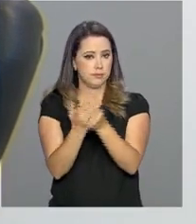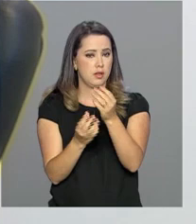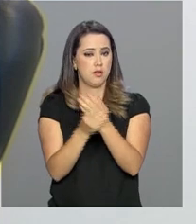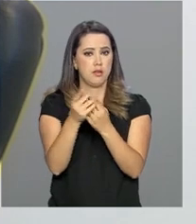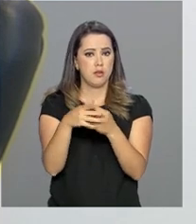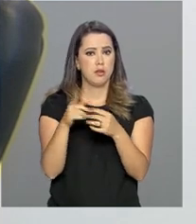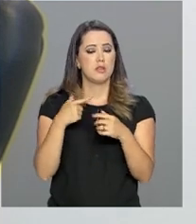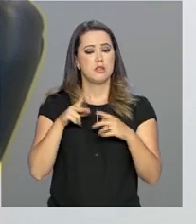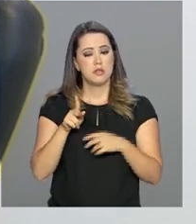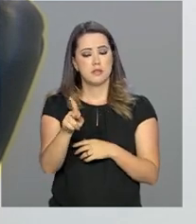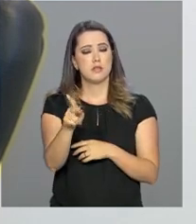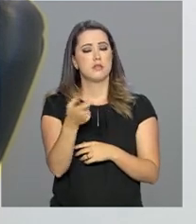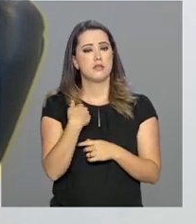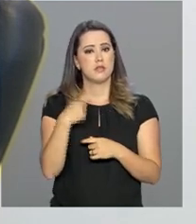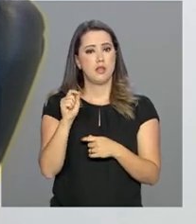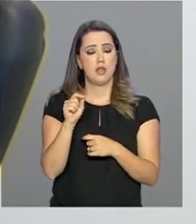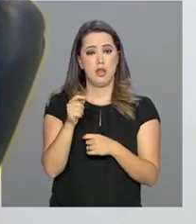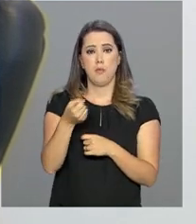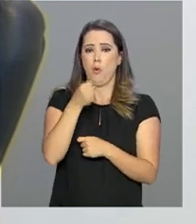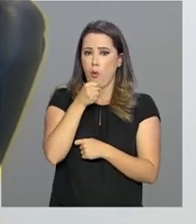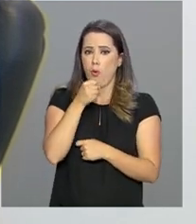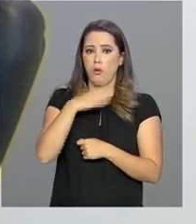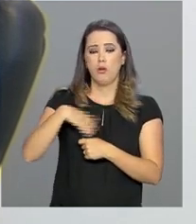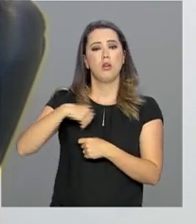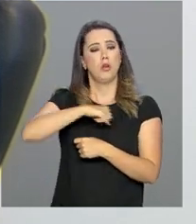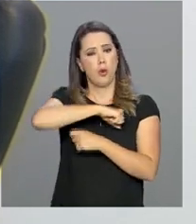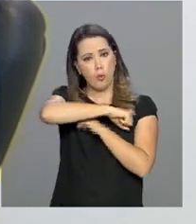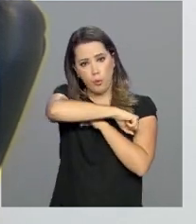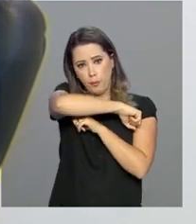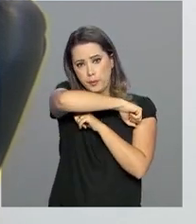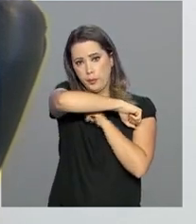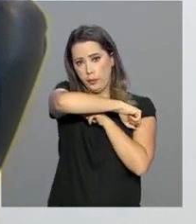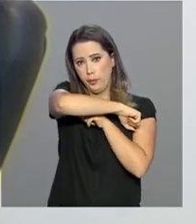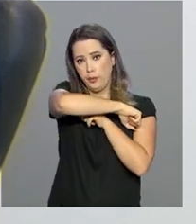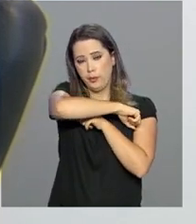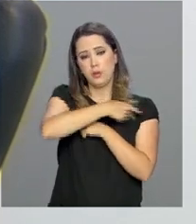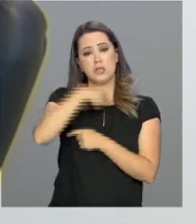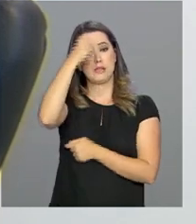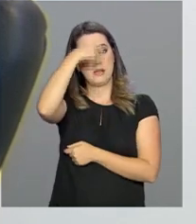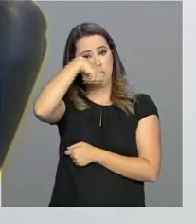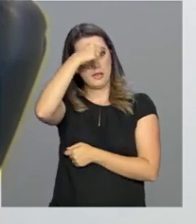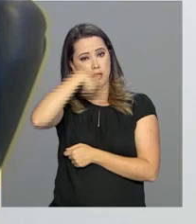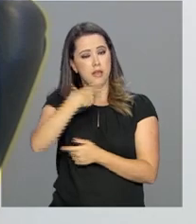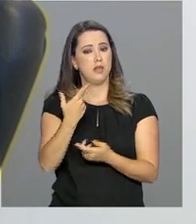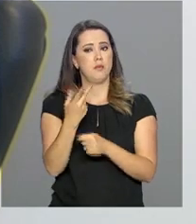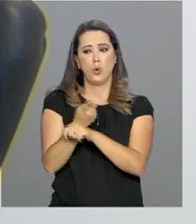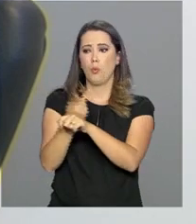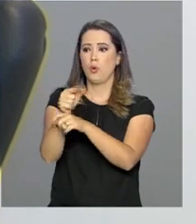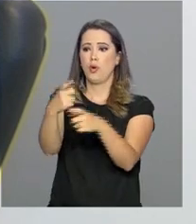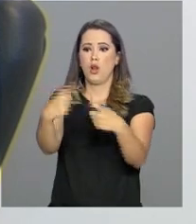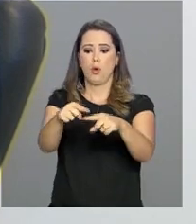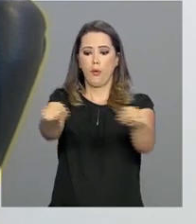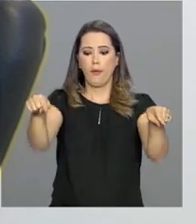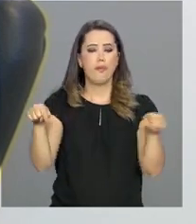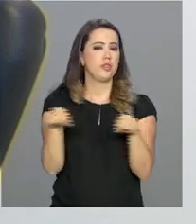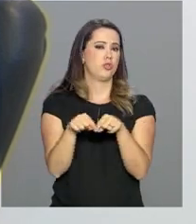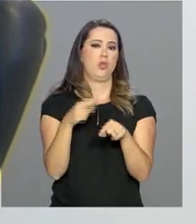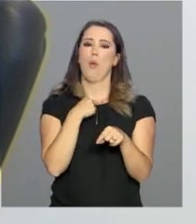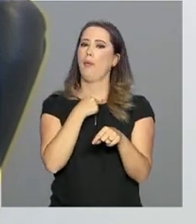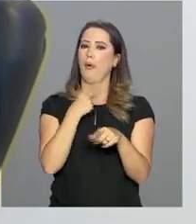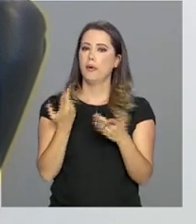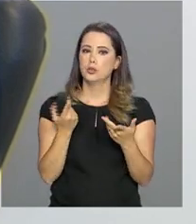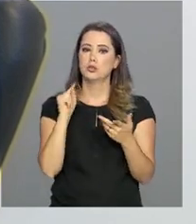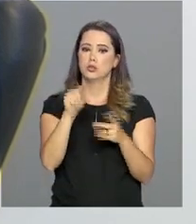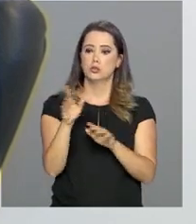ao tossir, sempre o tossir direcionado ao cotovelo, né, quando estiver gripado, não frequentar lugares fechados. Então, dessa